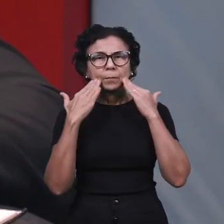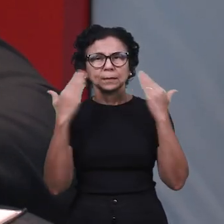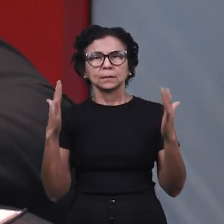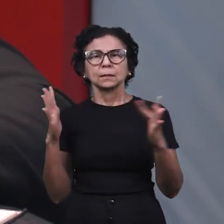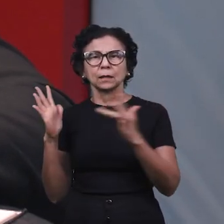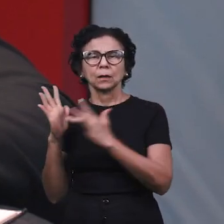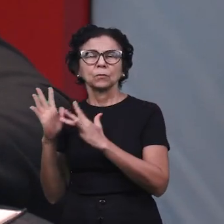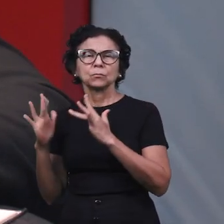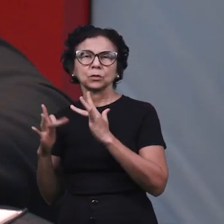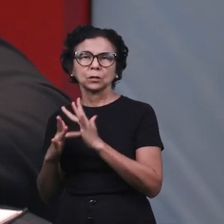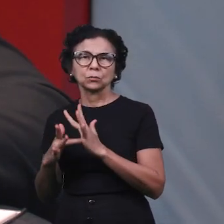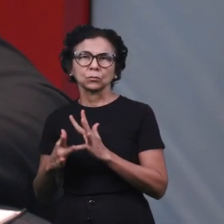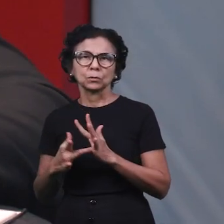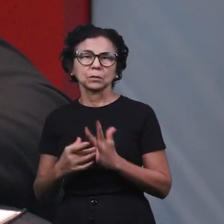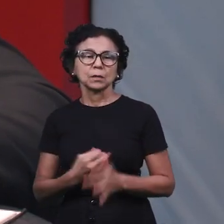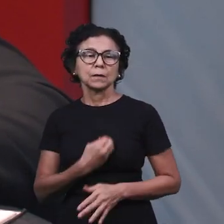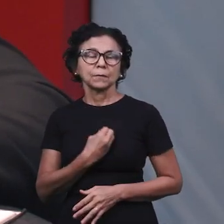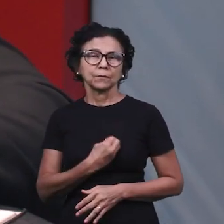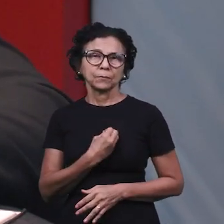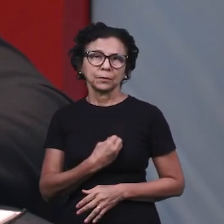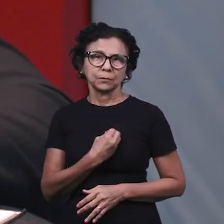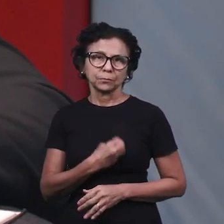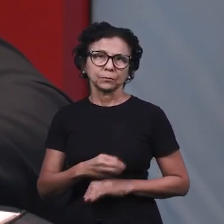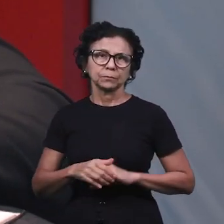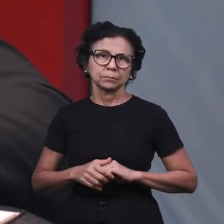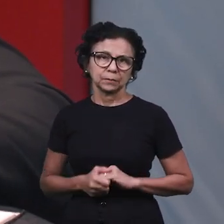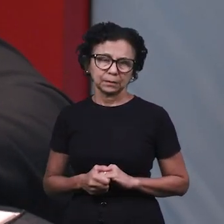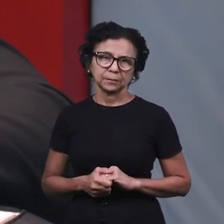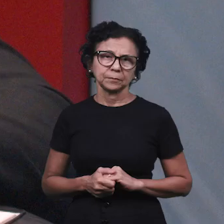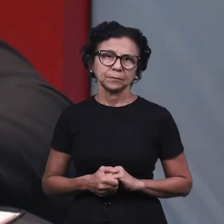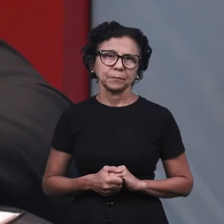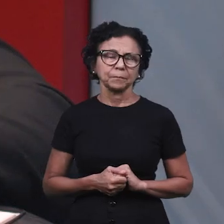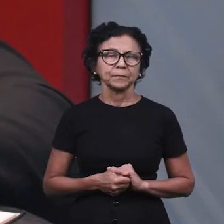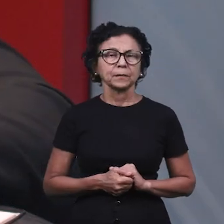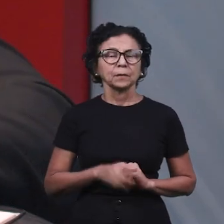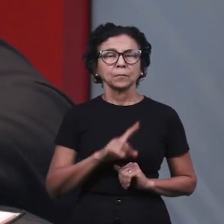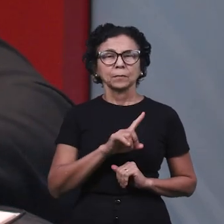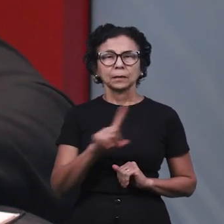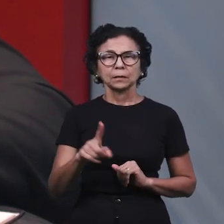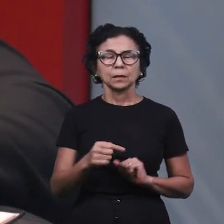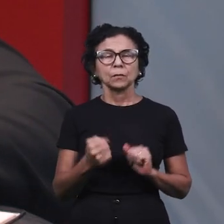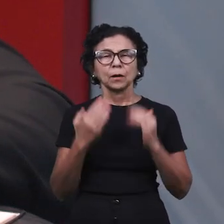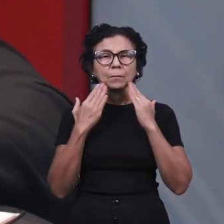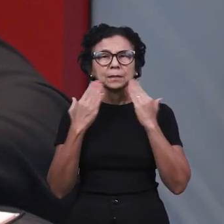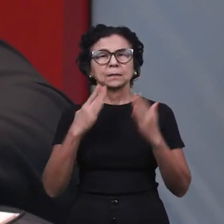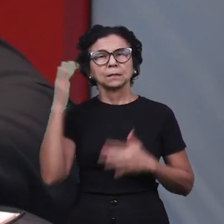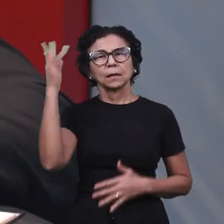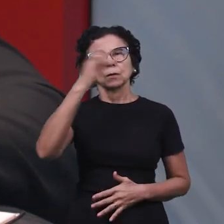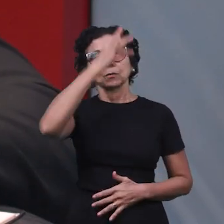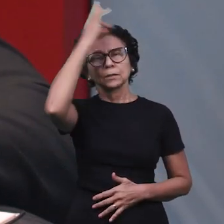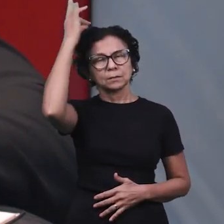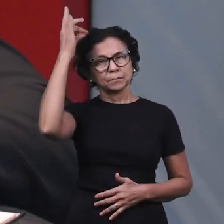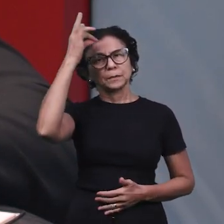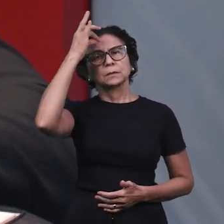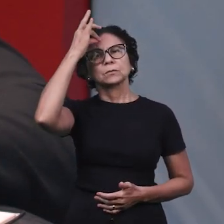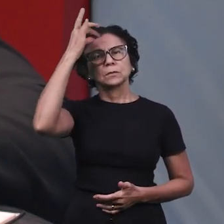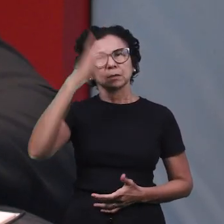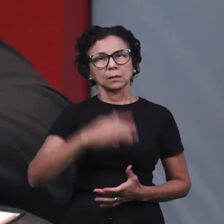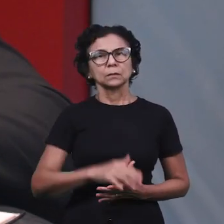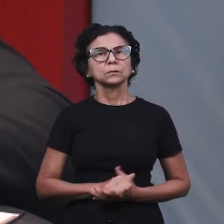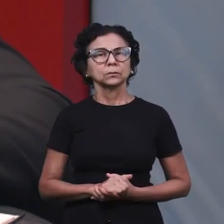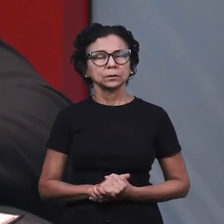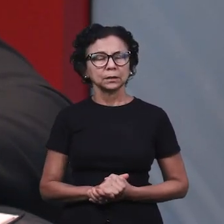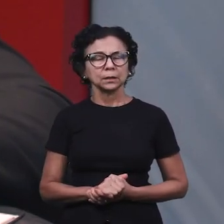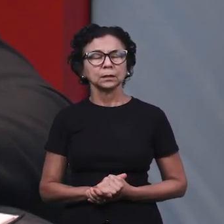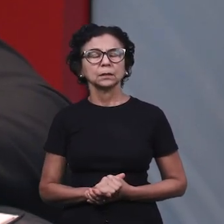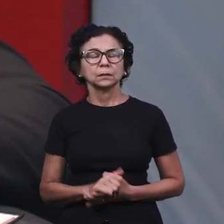não providencie isso. Se Benjamim não estivesse naquele banquete, José não se revelava. E existe uma